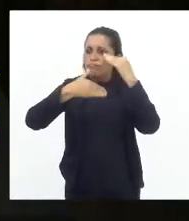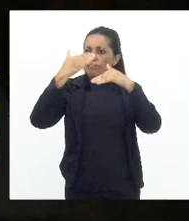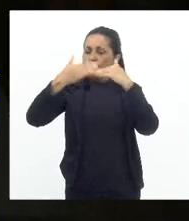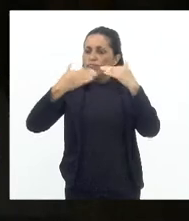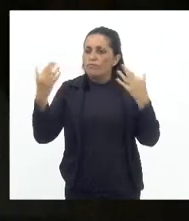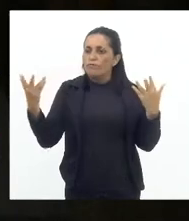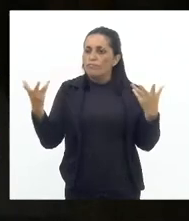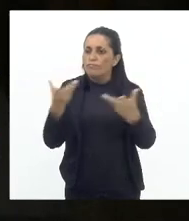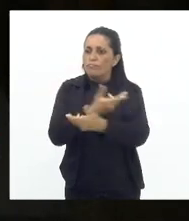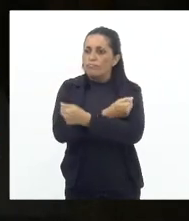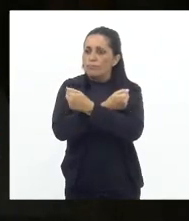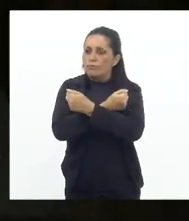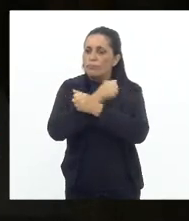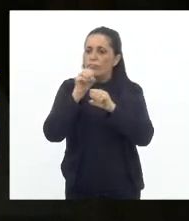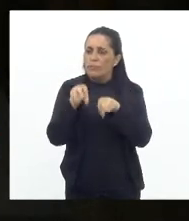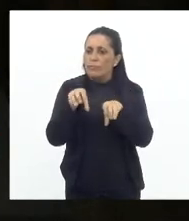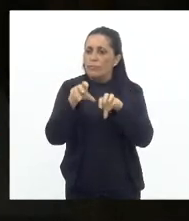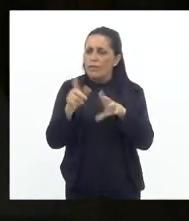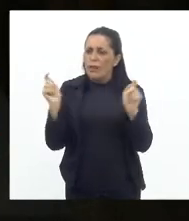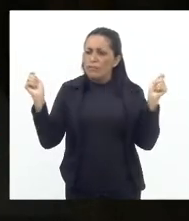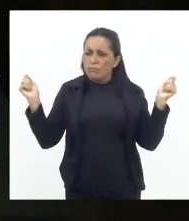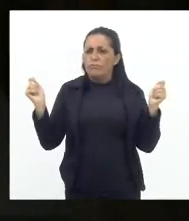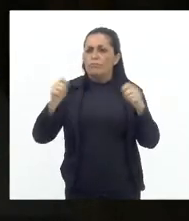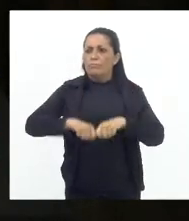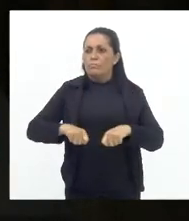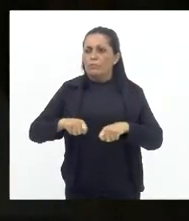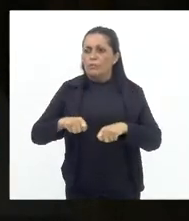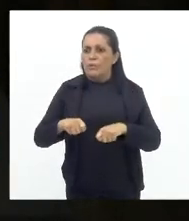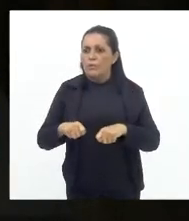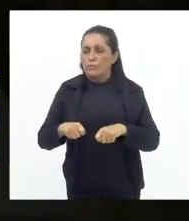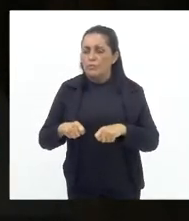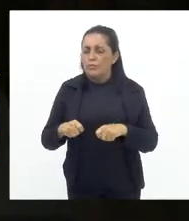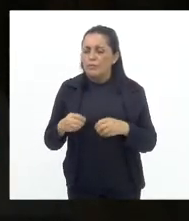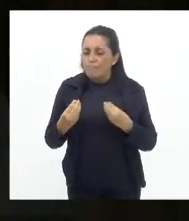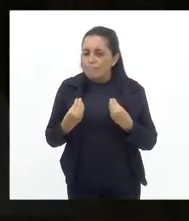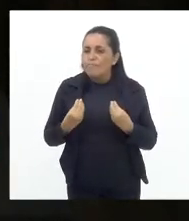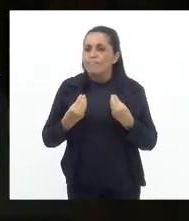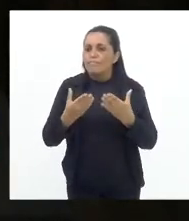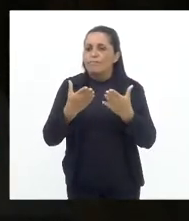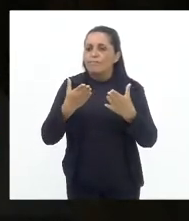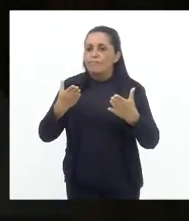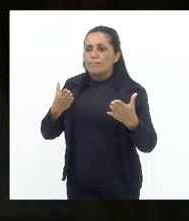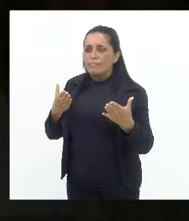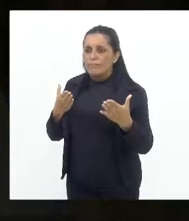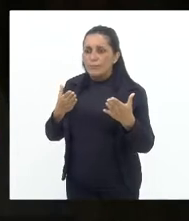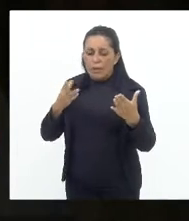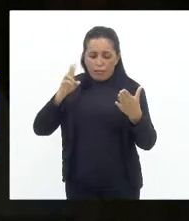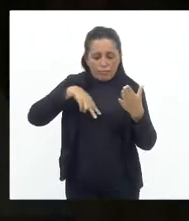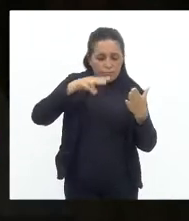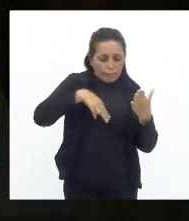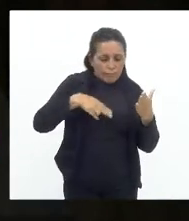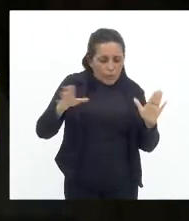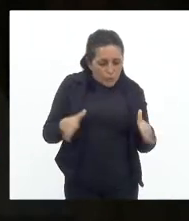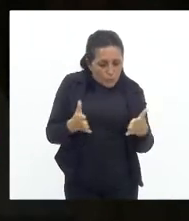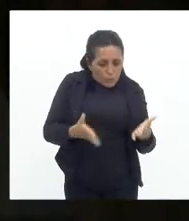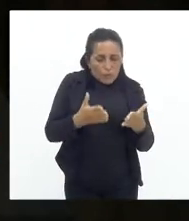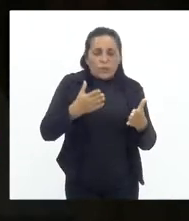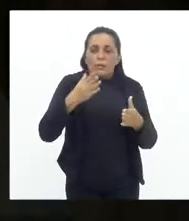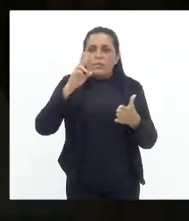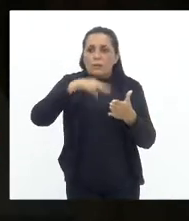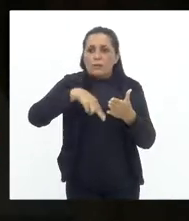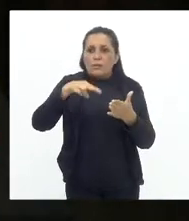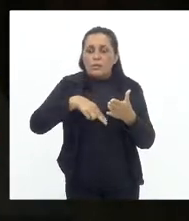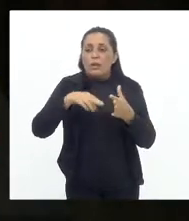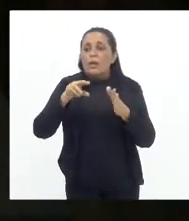de qualidade que seja capaz de garantir o acesso ao livro O estímulo à leitura e esse